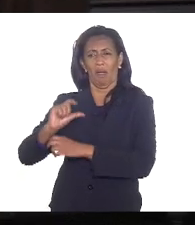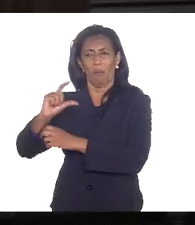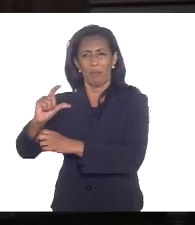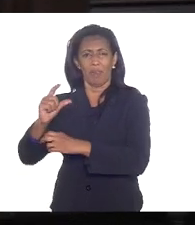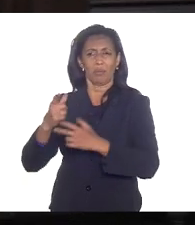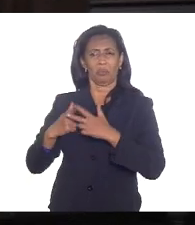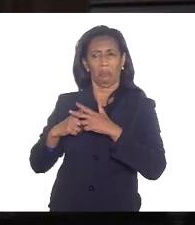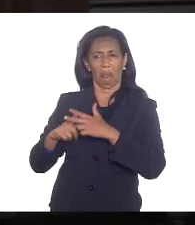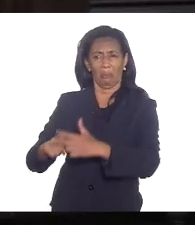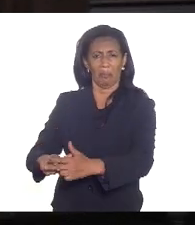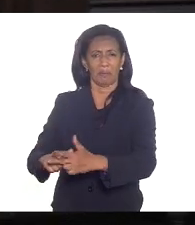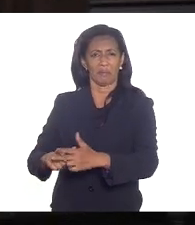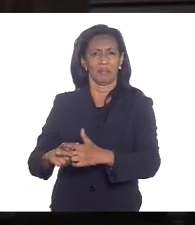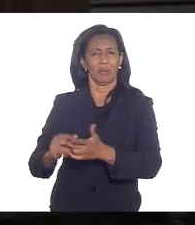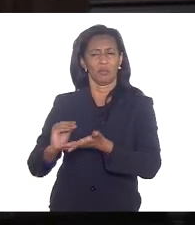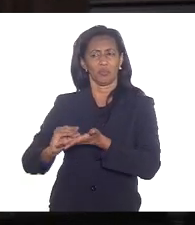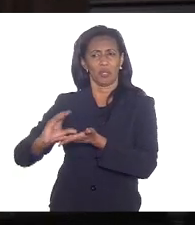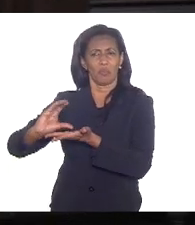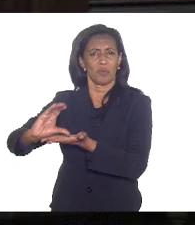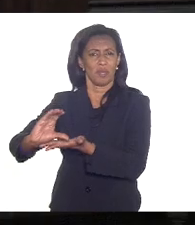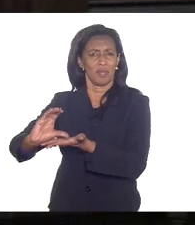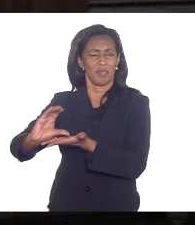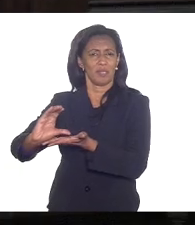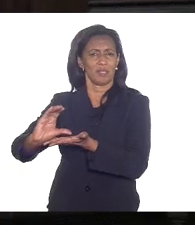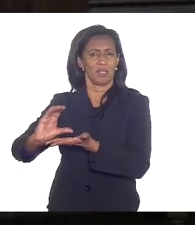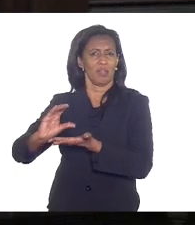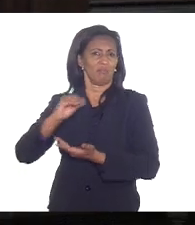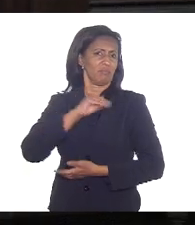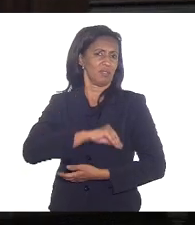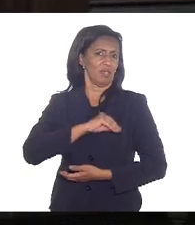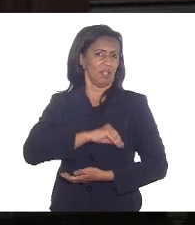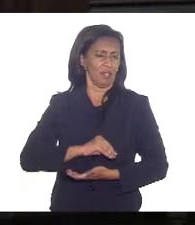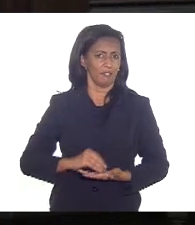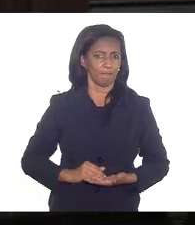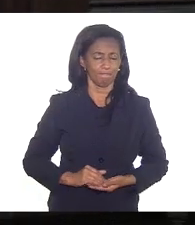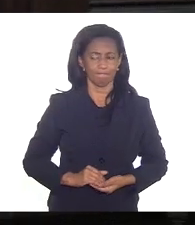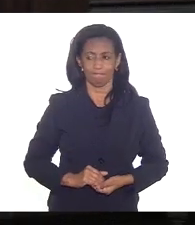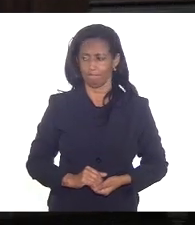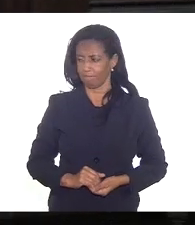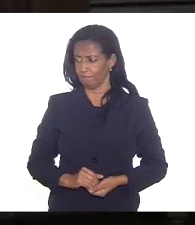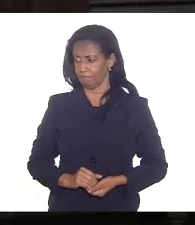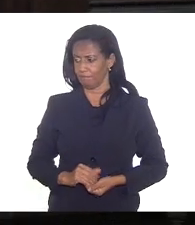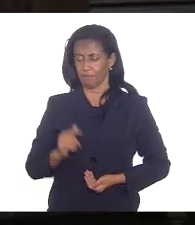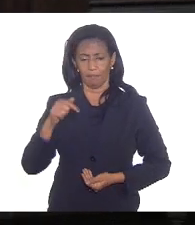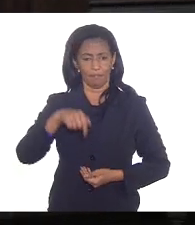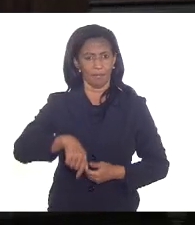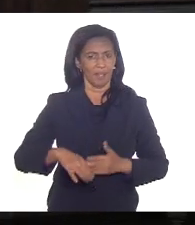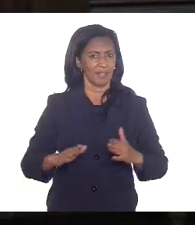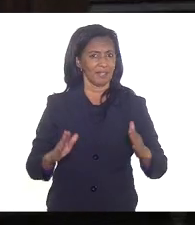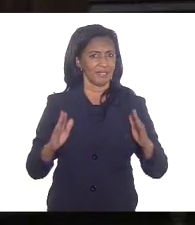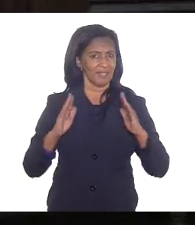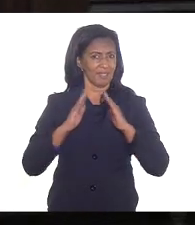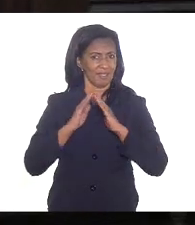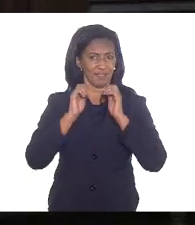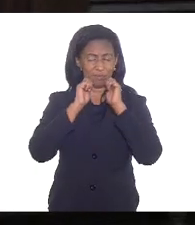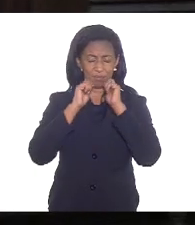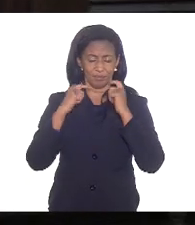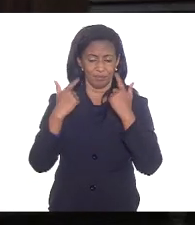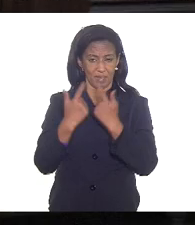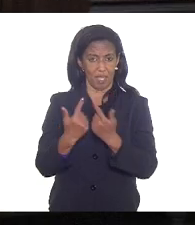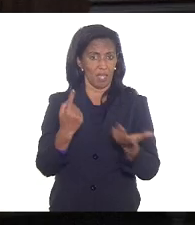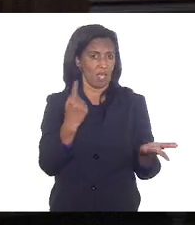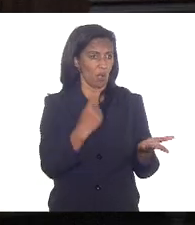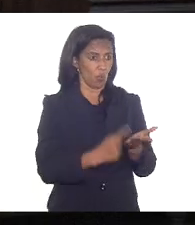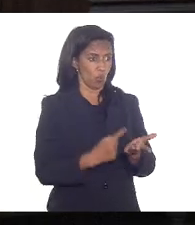correção de remuneração nem plano de cargos e salários e essa casa num acordo vão